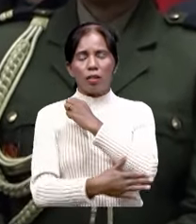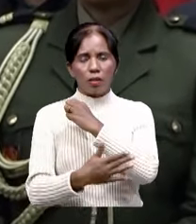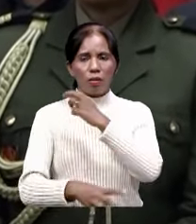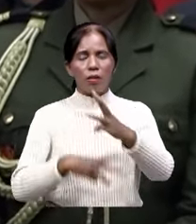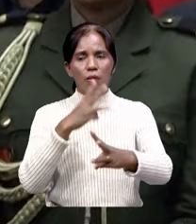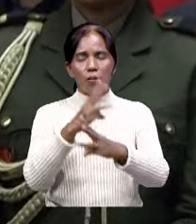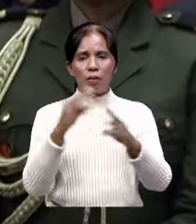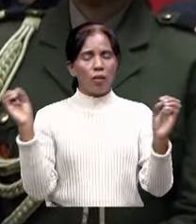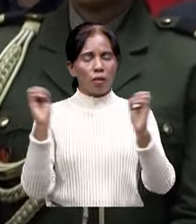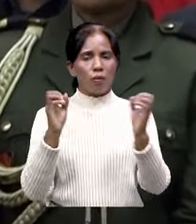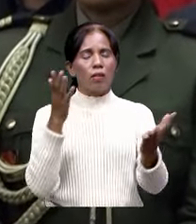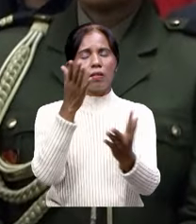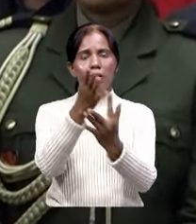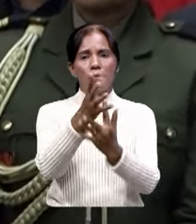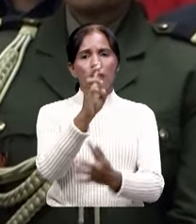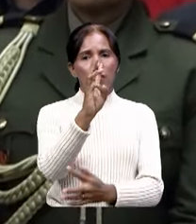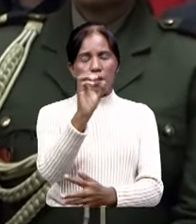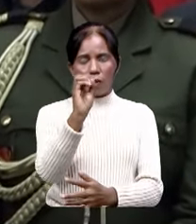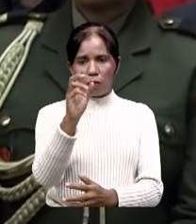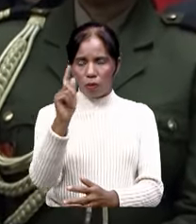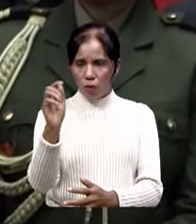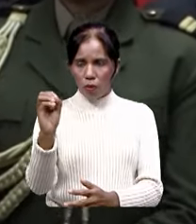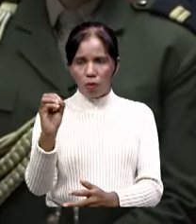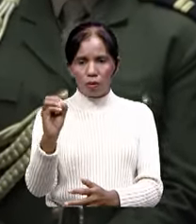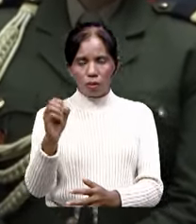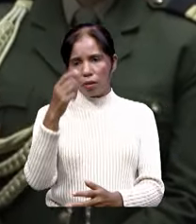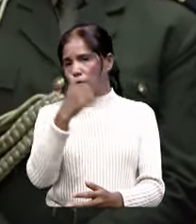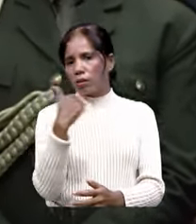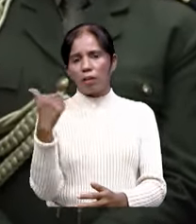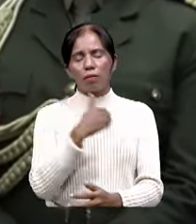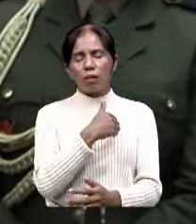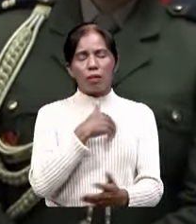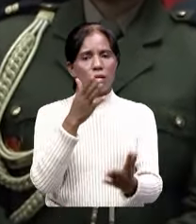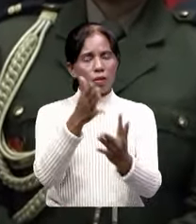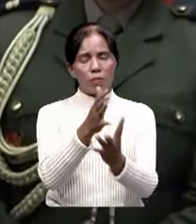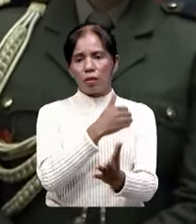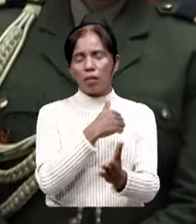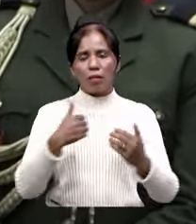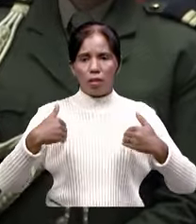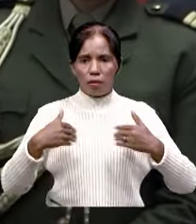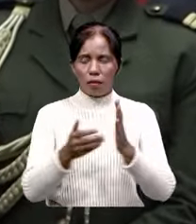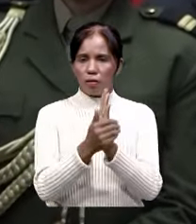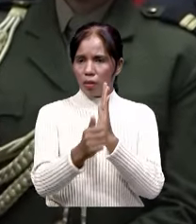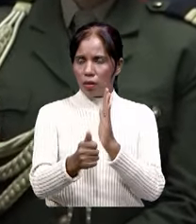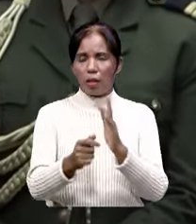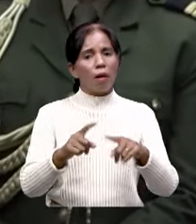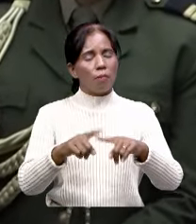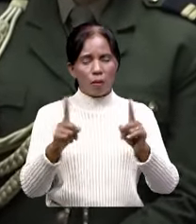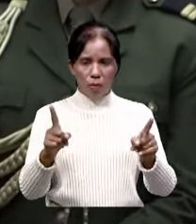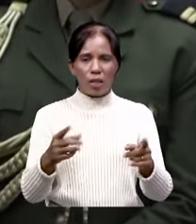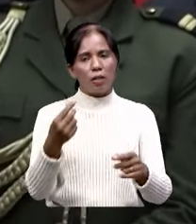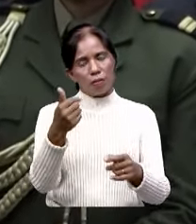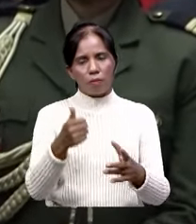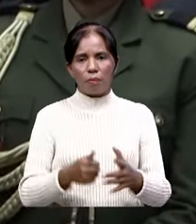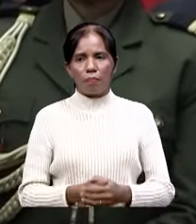ba WTO ou a balo, se la coitamos, também lá é a capacidade. Mas nem isso anda,